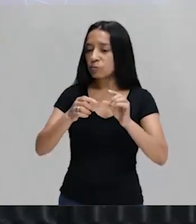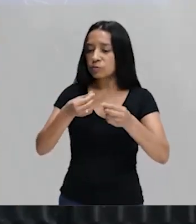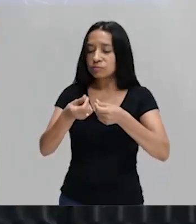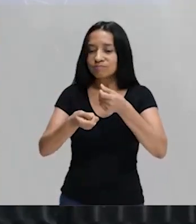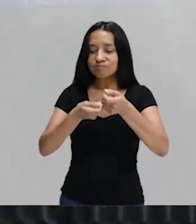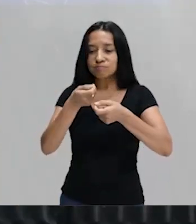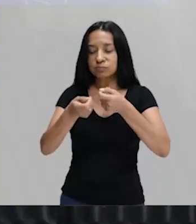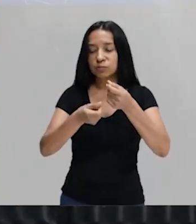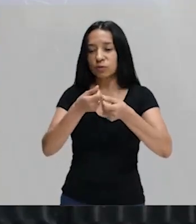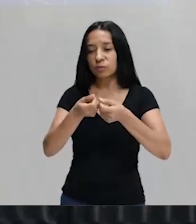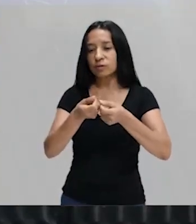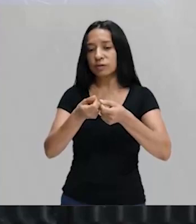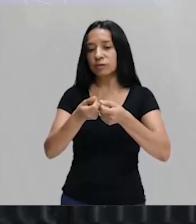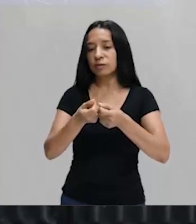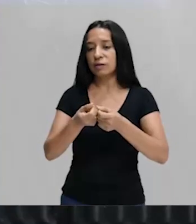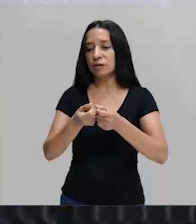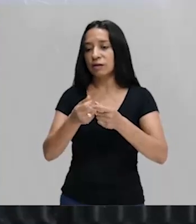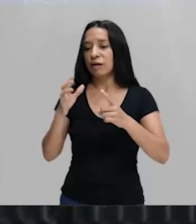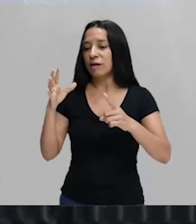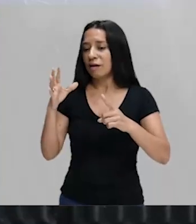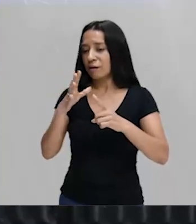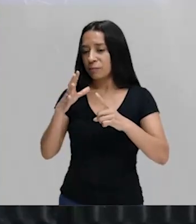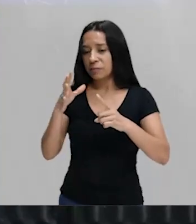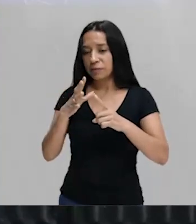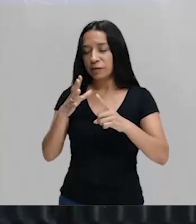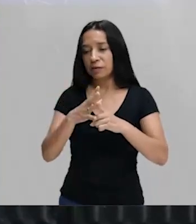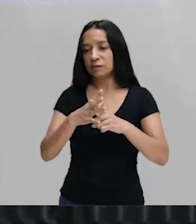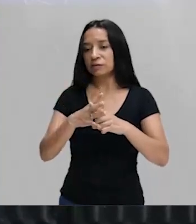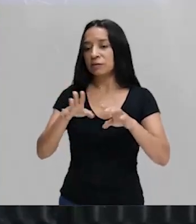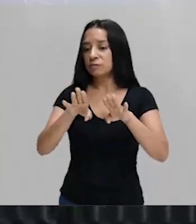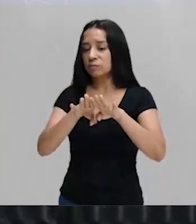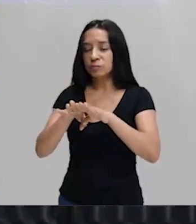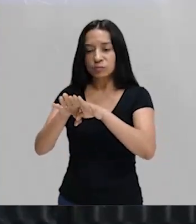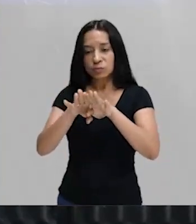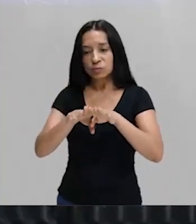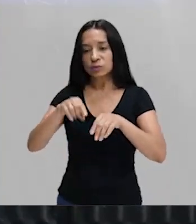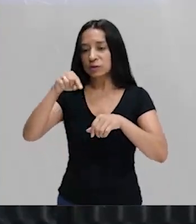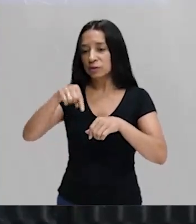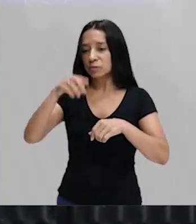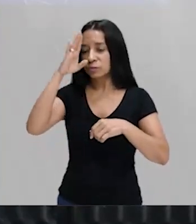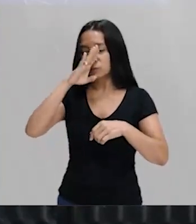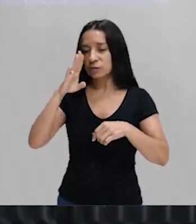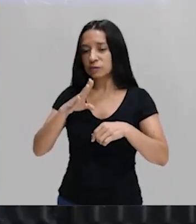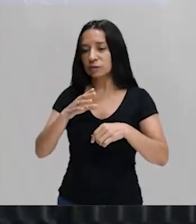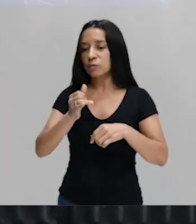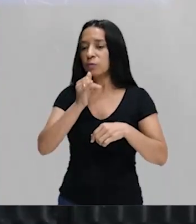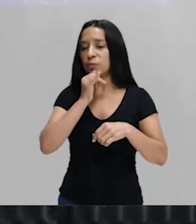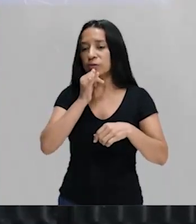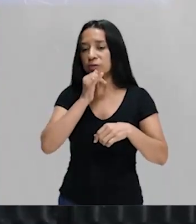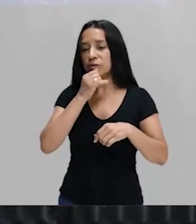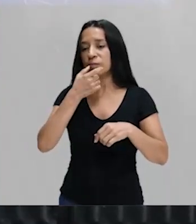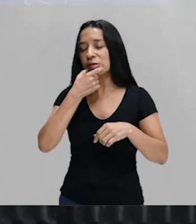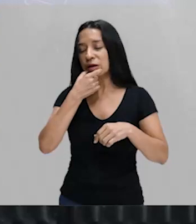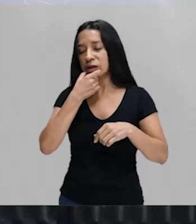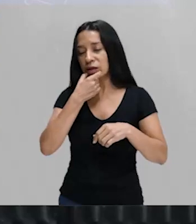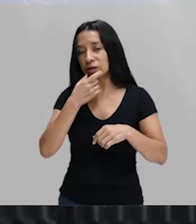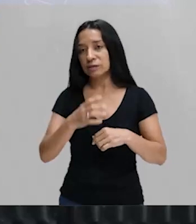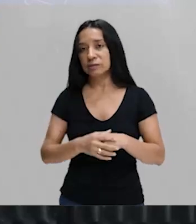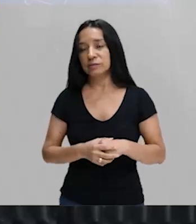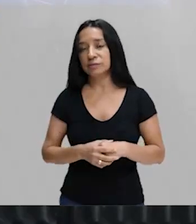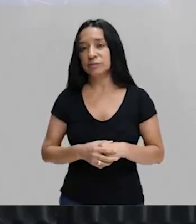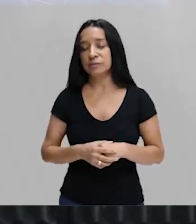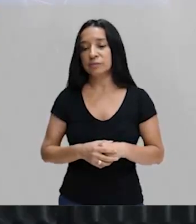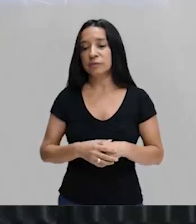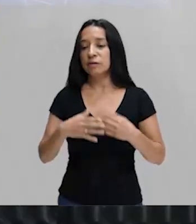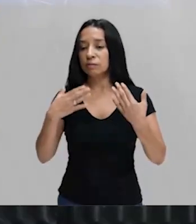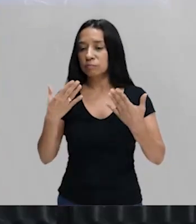muito mais a hegemonia brasileira na América do Sul do que, por exemplo, a Inglaterra.